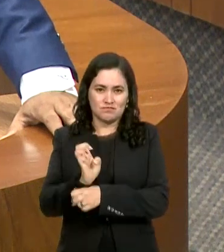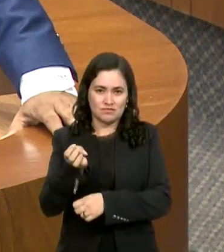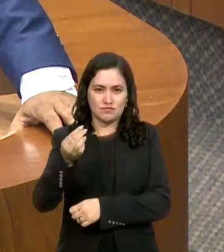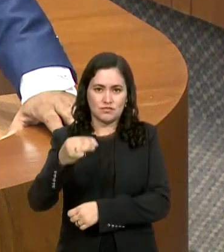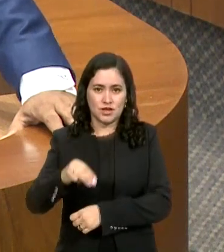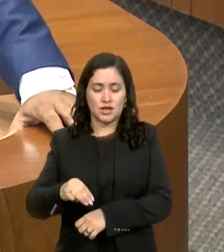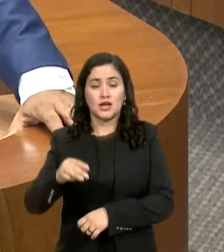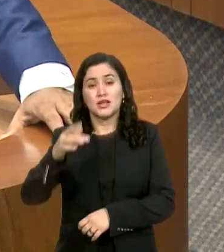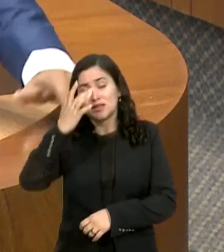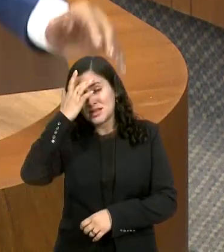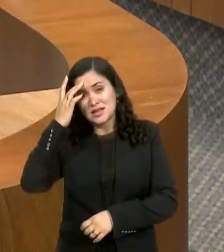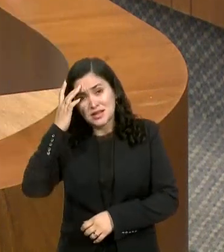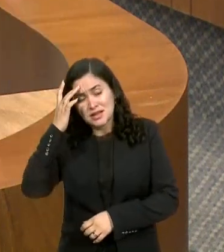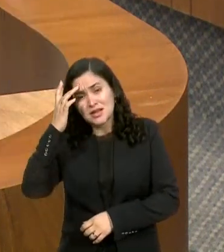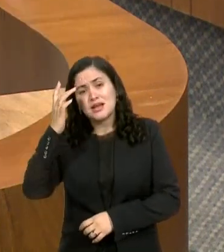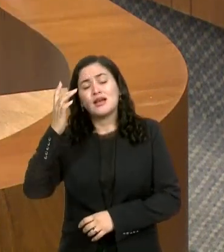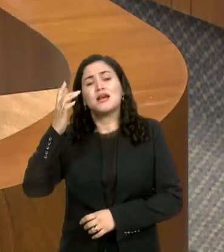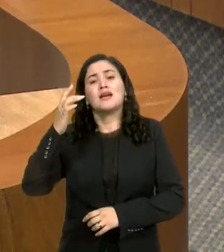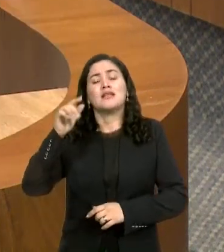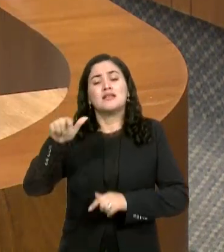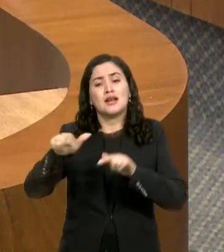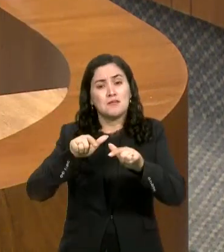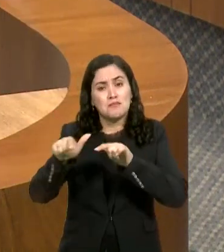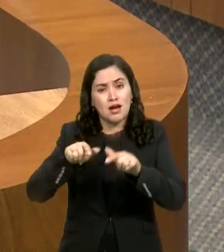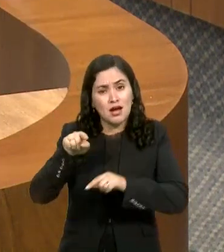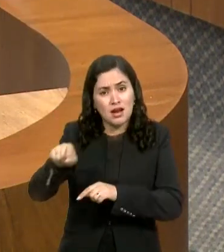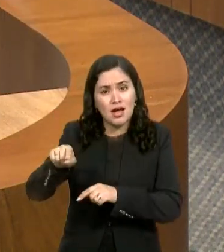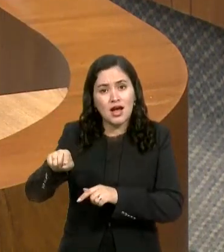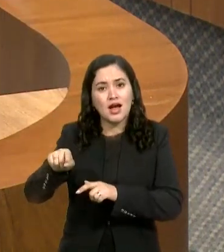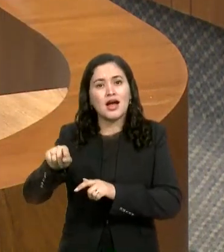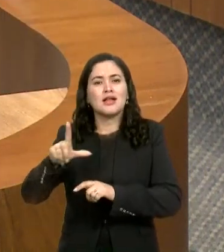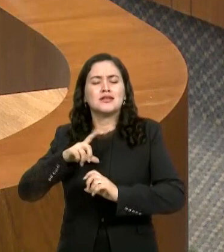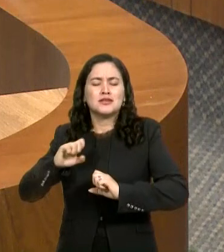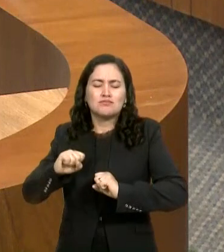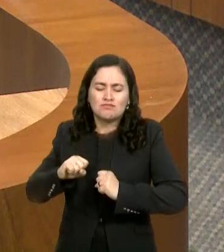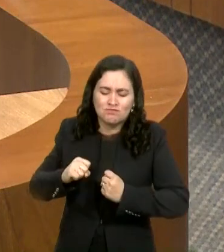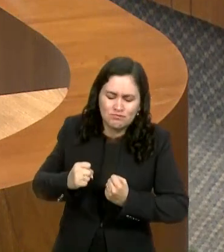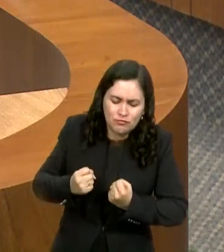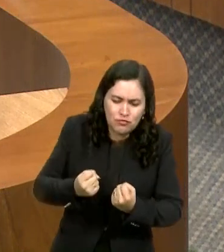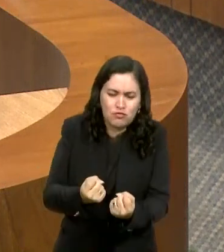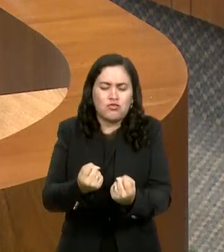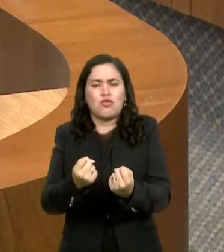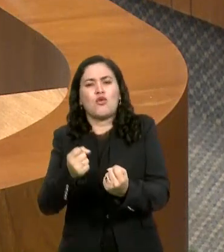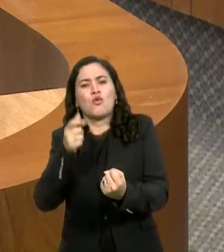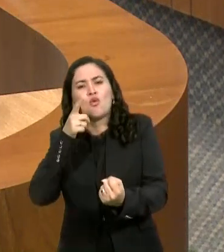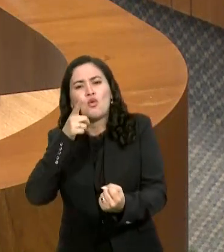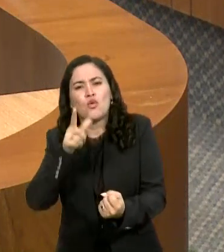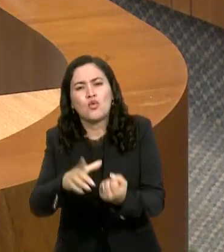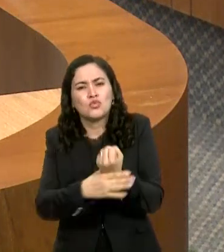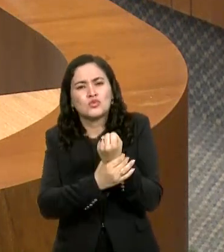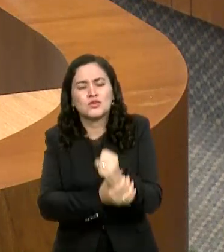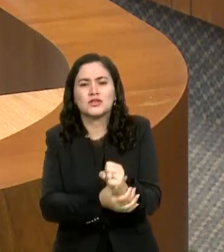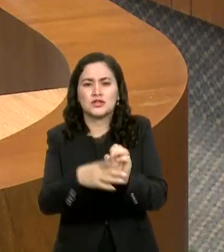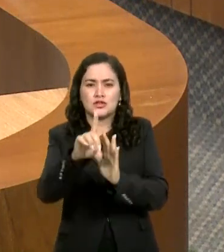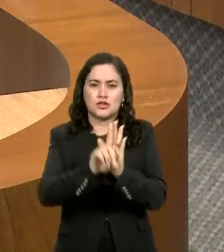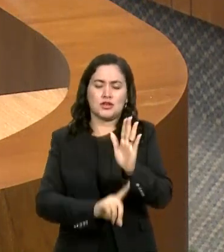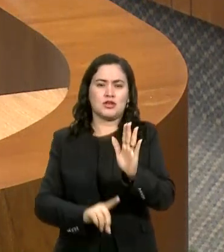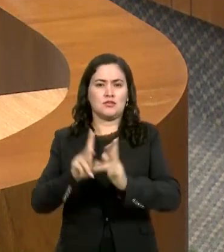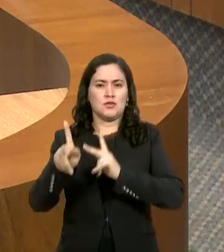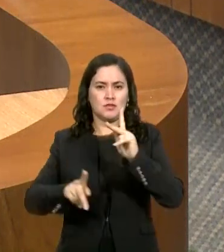menos favorecidos. Já travamos muitas pautas, muitas lutas na Defensoria Pública do Estado do